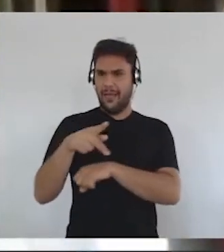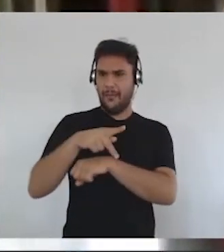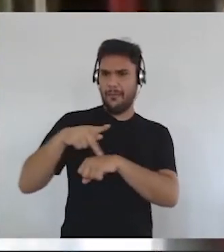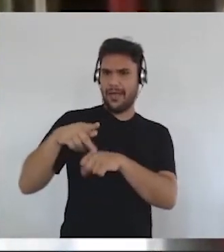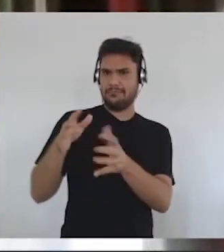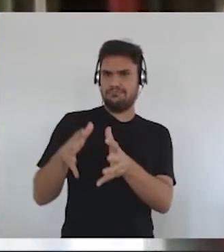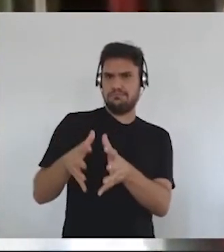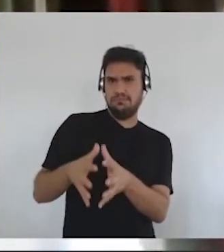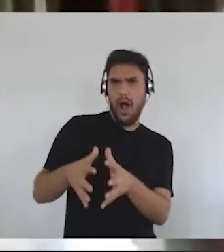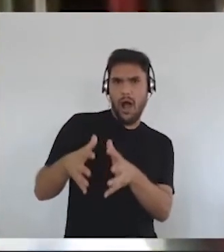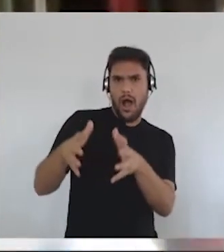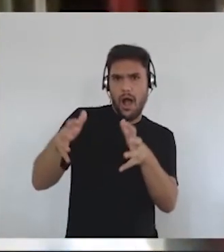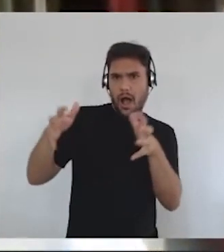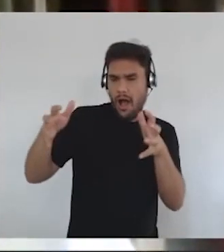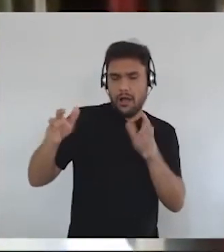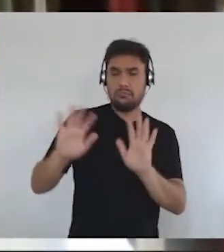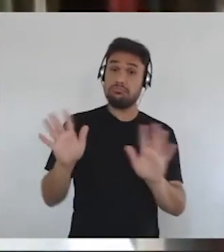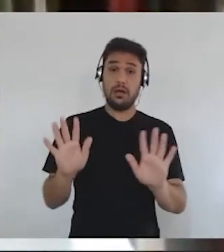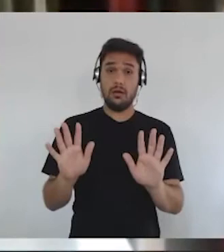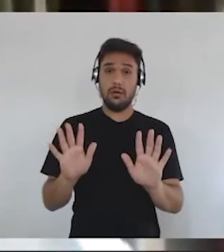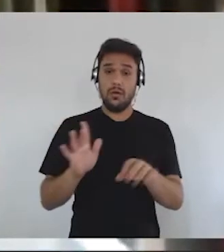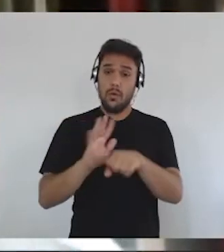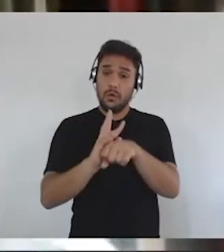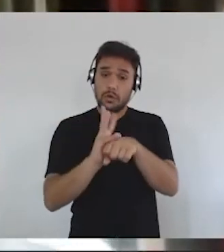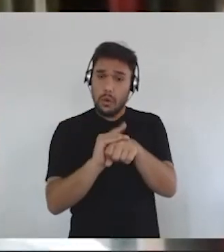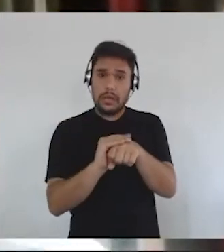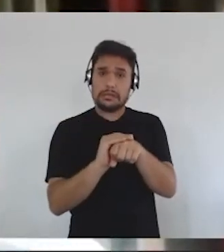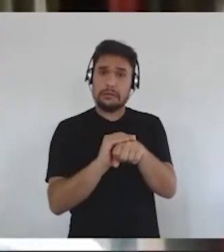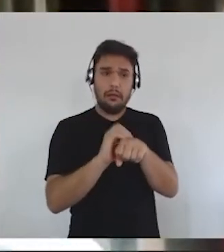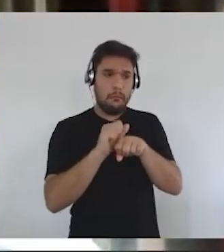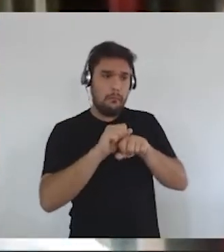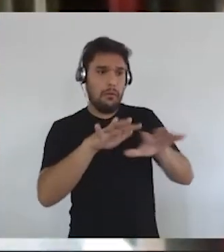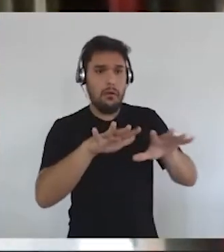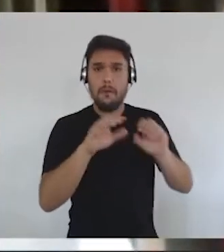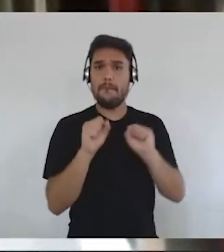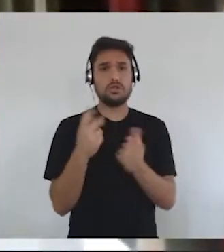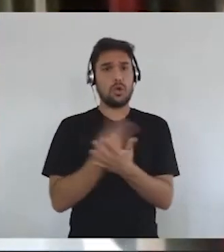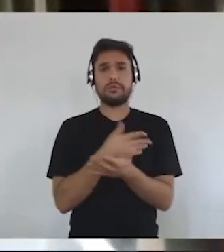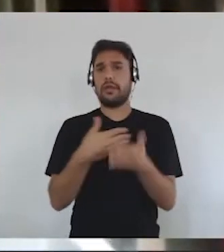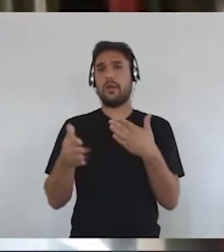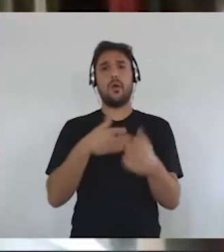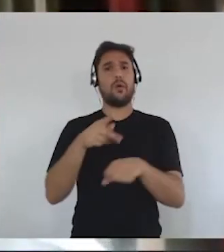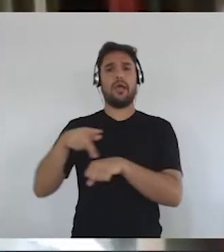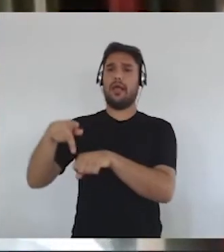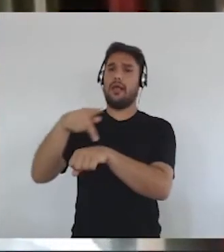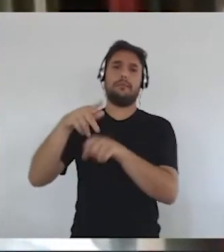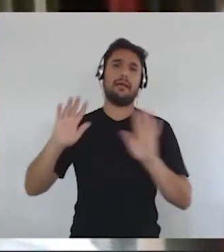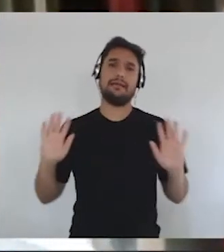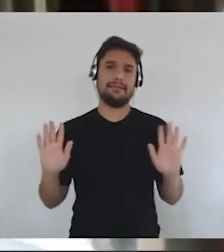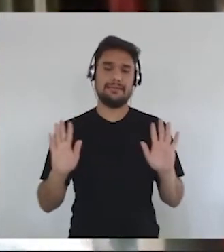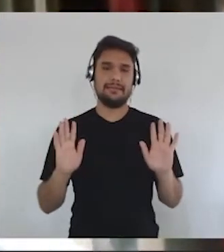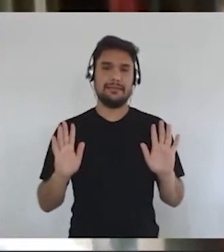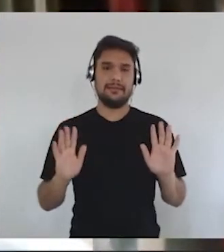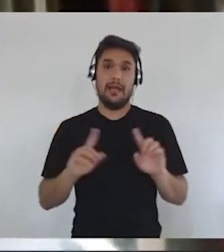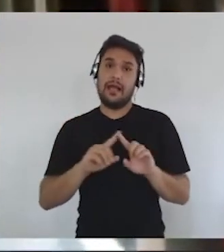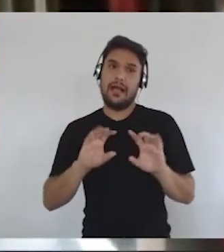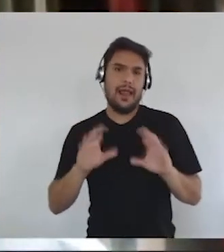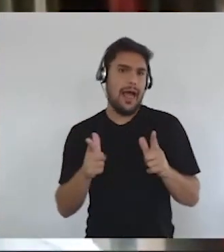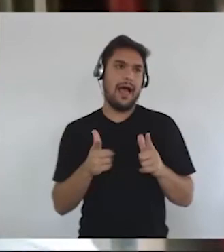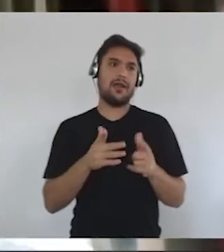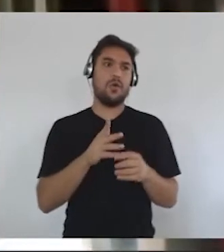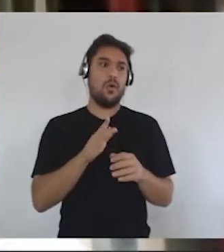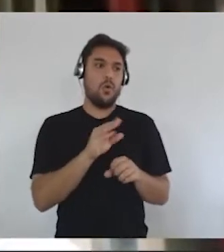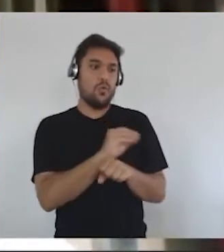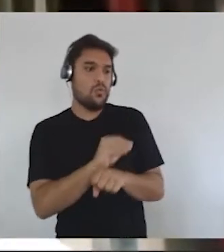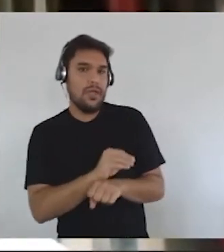país... nada disso. Uma pandemia pode acontecer em qualquer país do mundo. Claro que não é conveniente essas questões de zoonose, é um